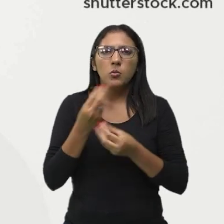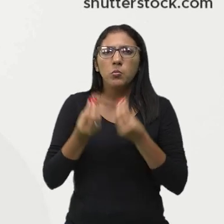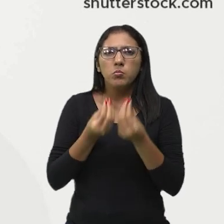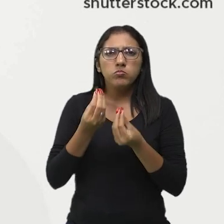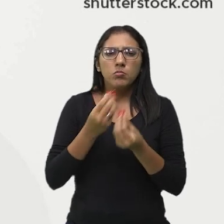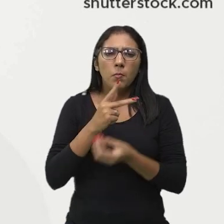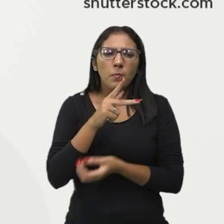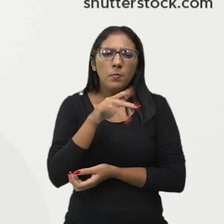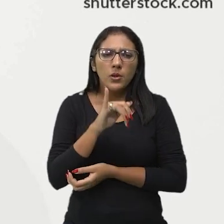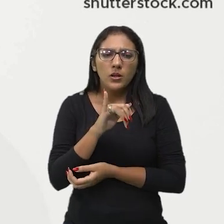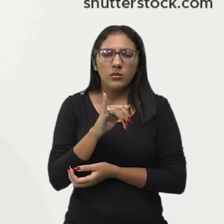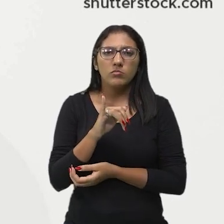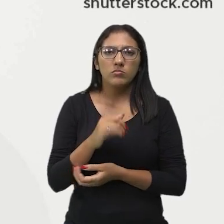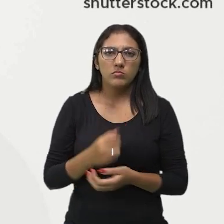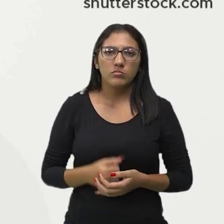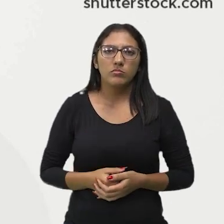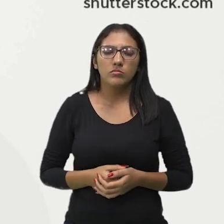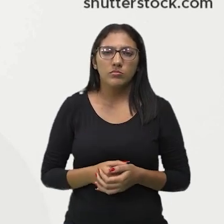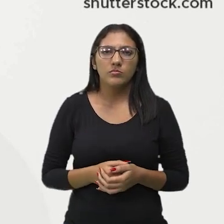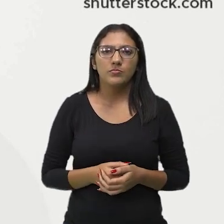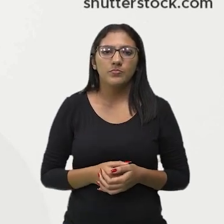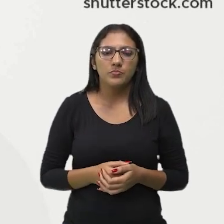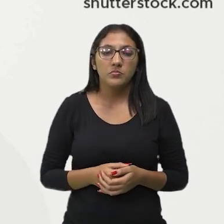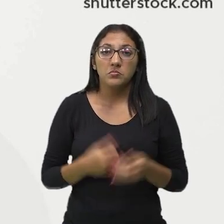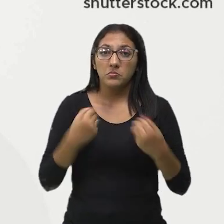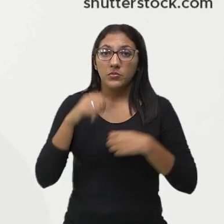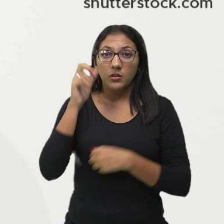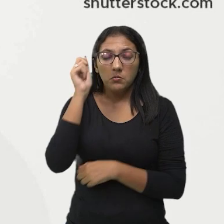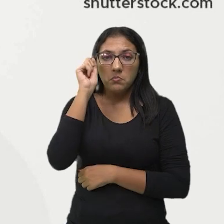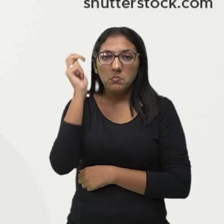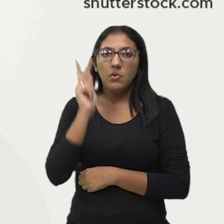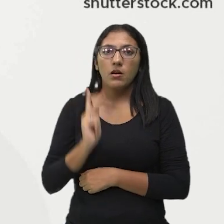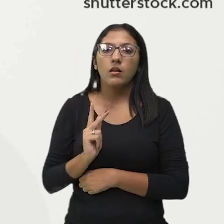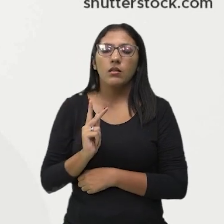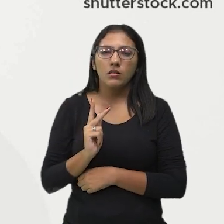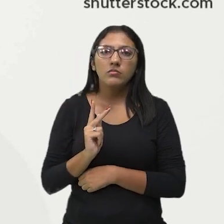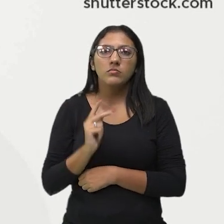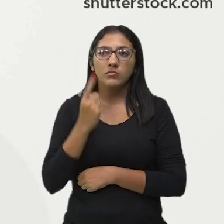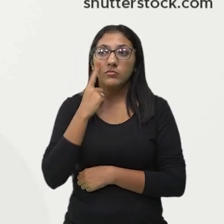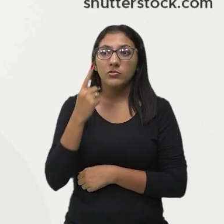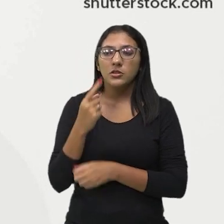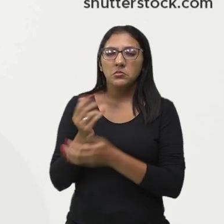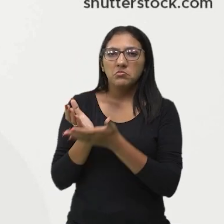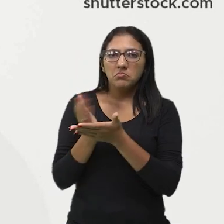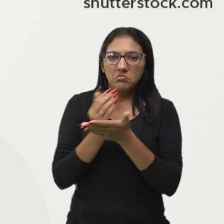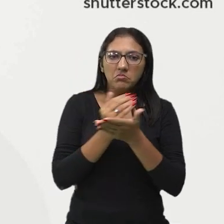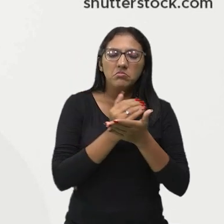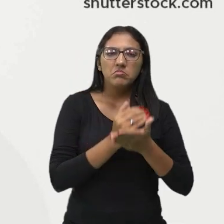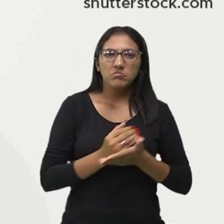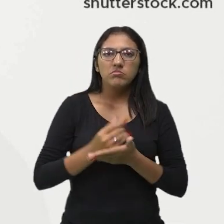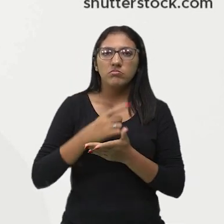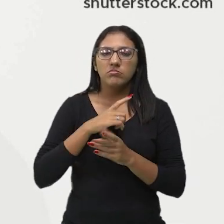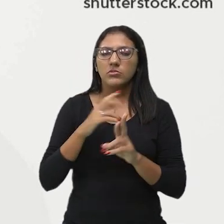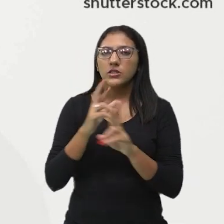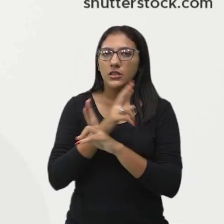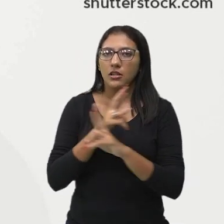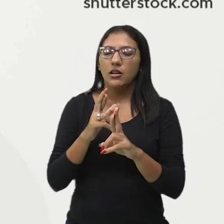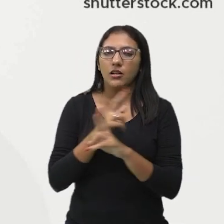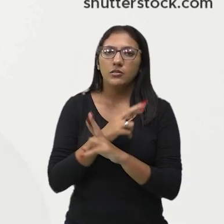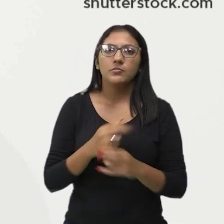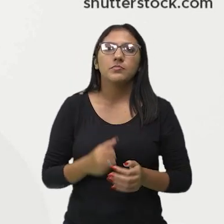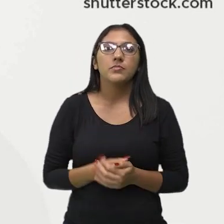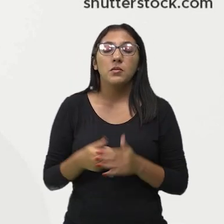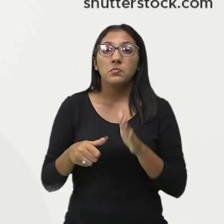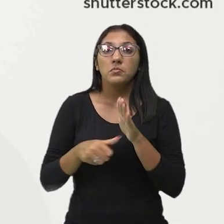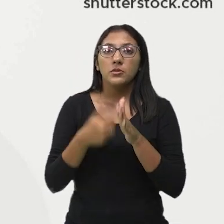nos dando, tá legal? Primeira coisa, ele conta uma historinha, né? Em panela de pressão é bastante comum que exista um elástico envolvendo a